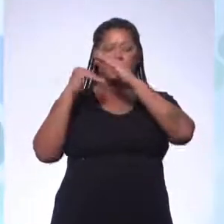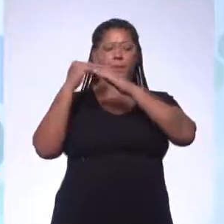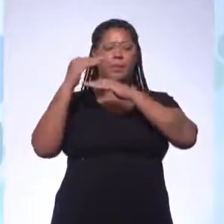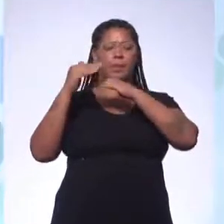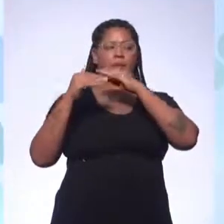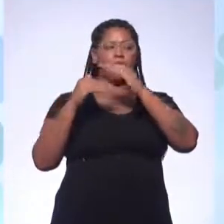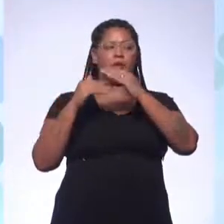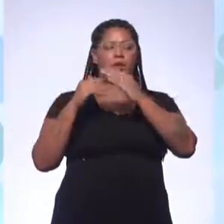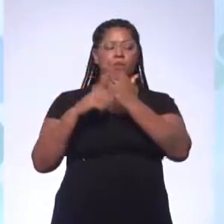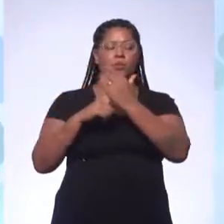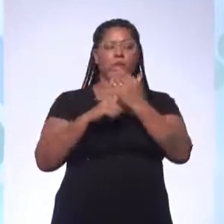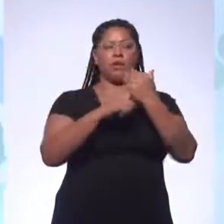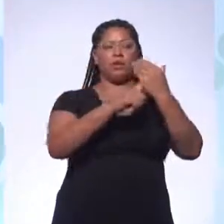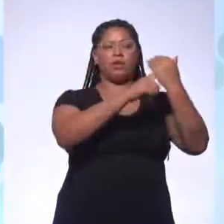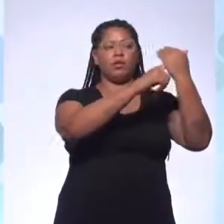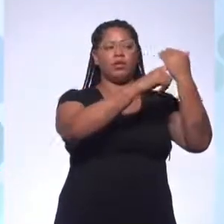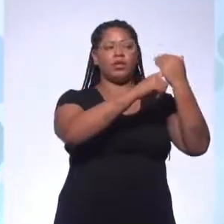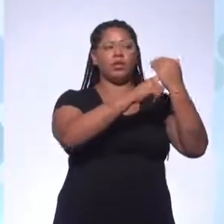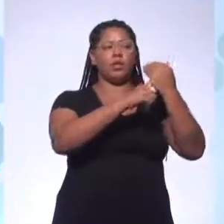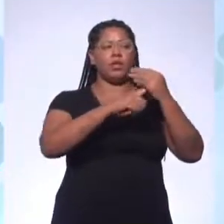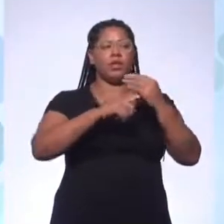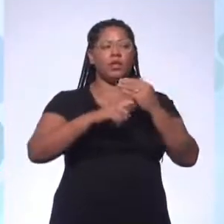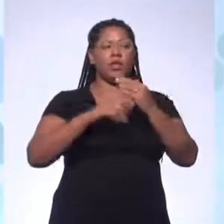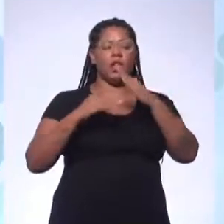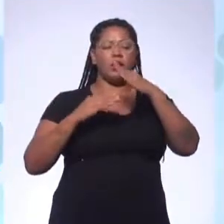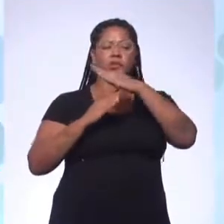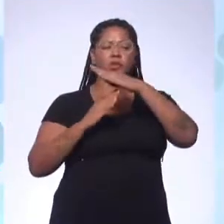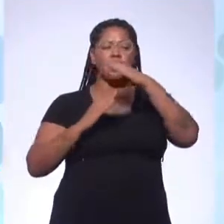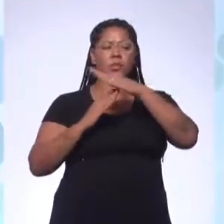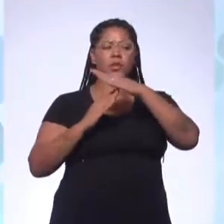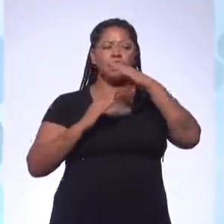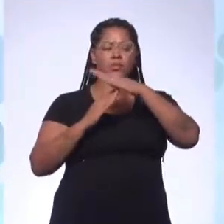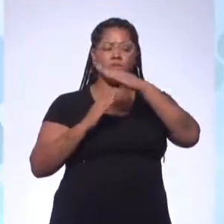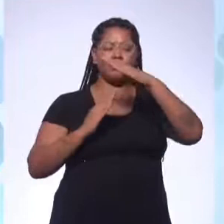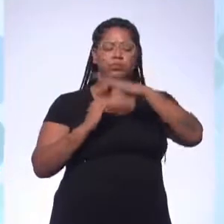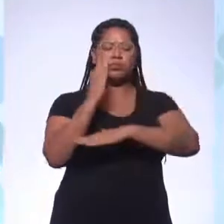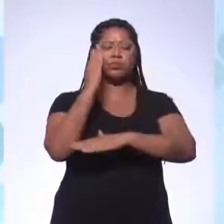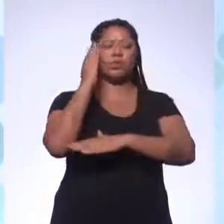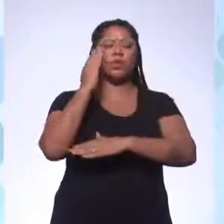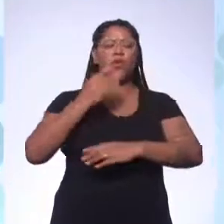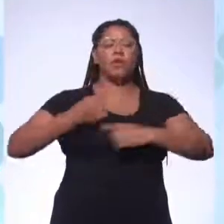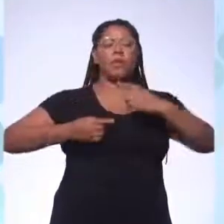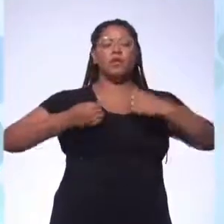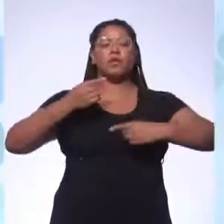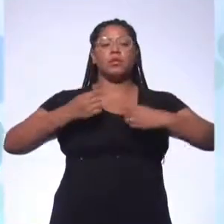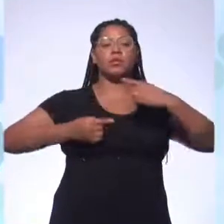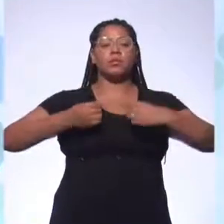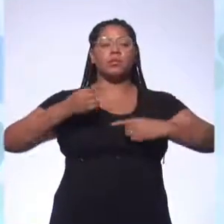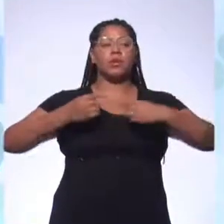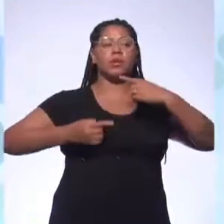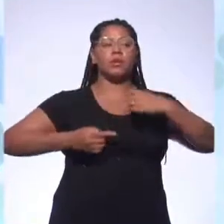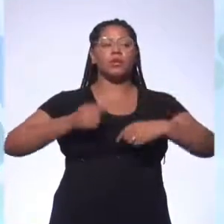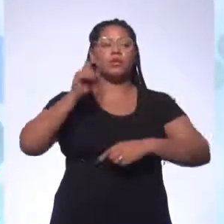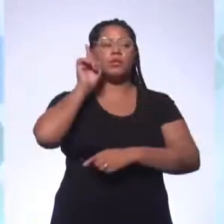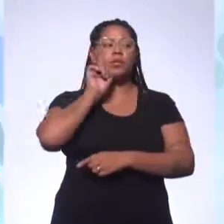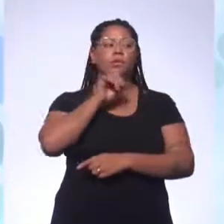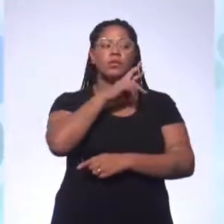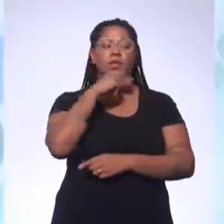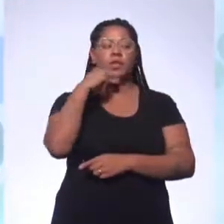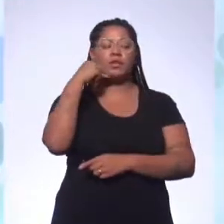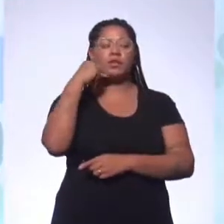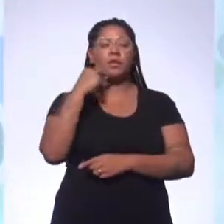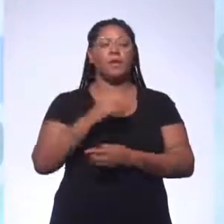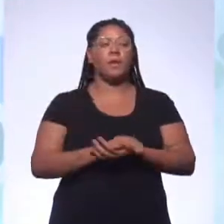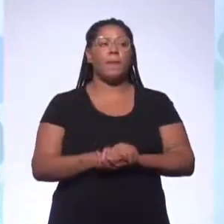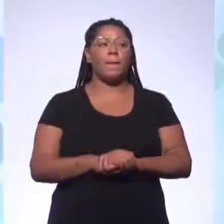tecnologia e alcançar os limites. Foi essa disputa entre Estados Unidos e União Soviética. Por